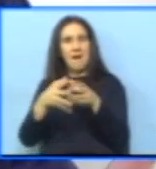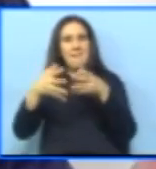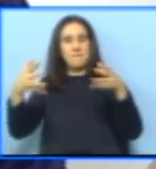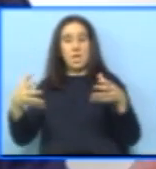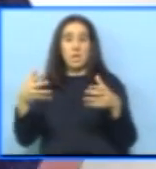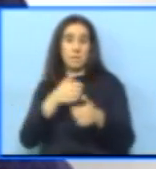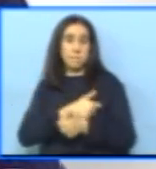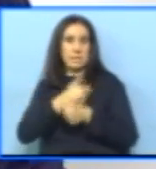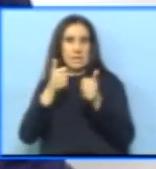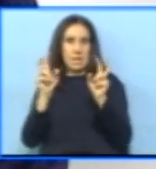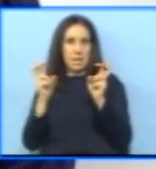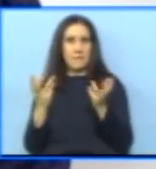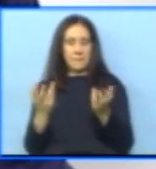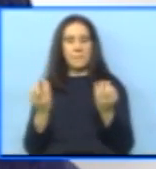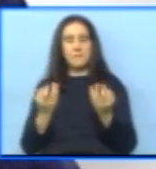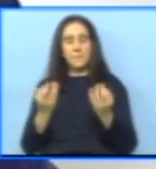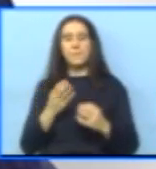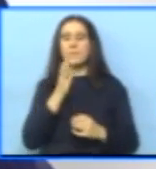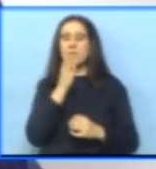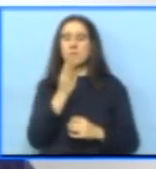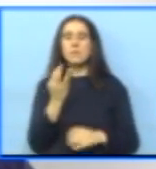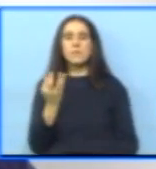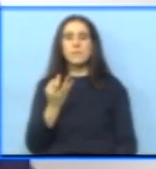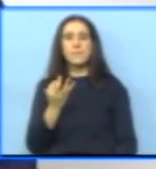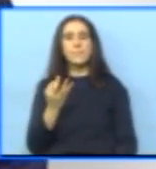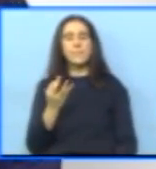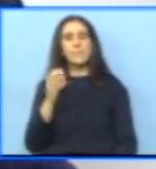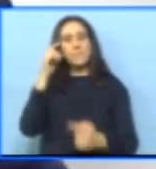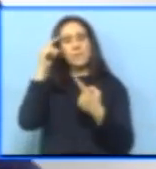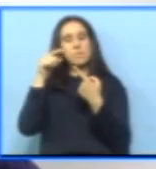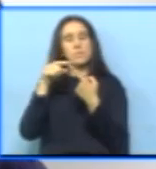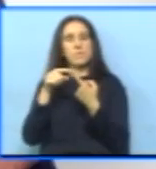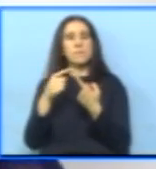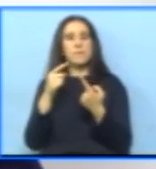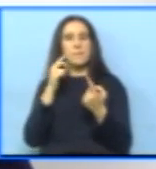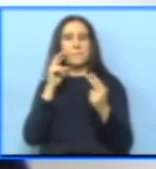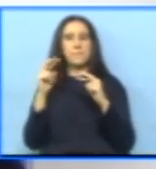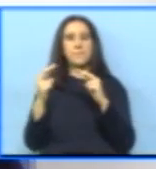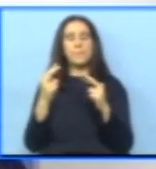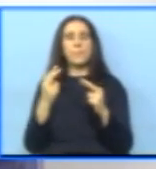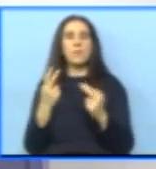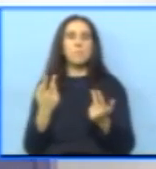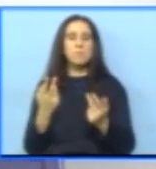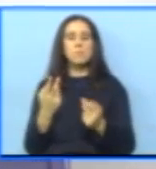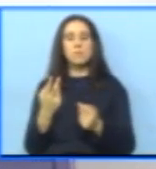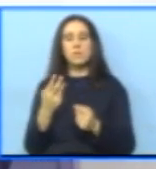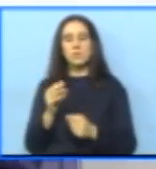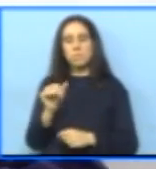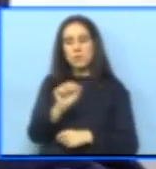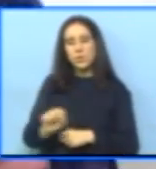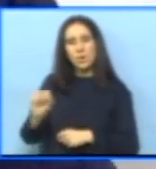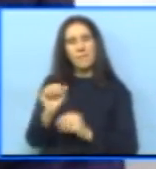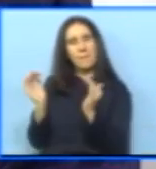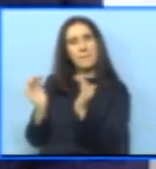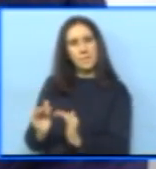cidade. Não é? Podíamos também tomar isto numa perspectiva menos de contexto geográfico, mais